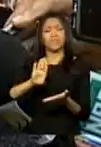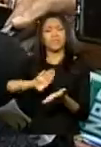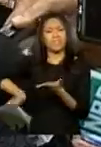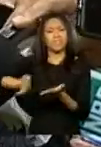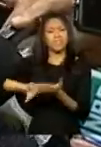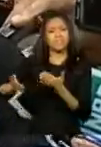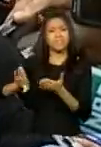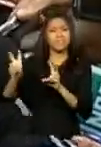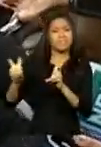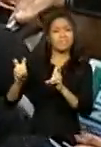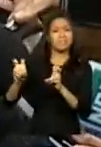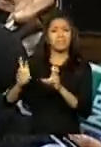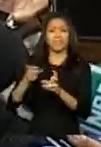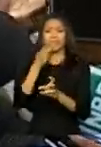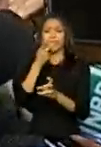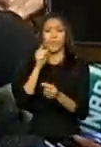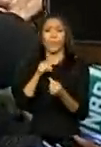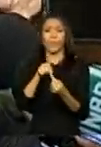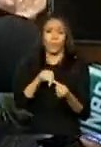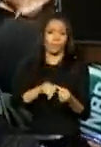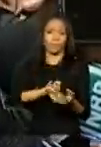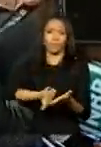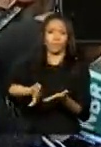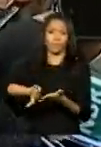que isso... Hein? O senhor falou que agora vai ser o